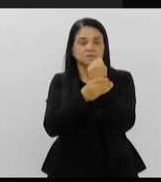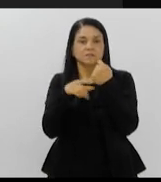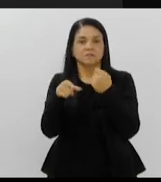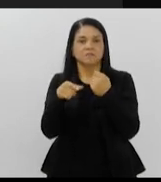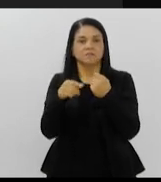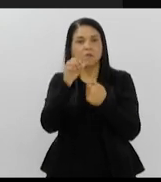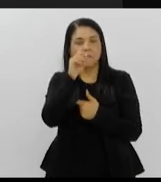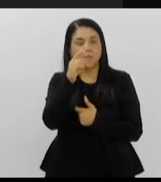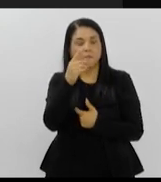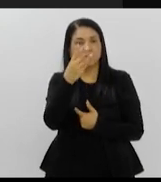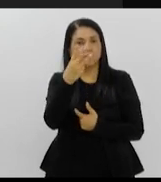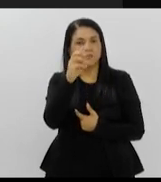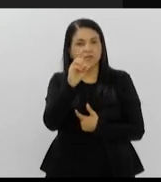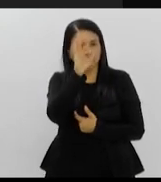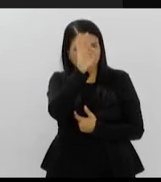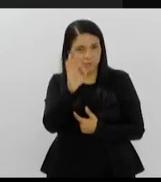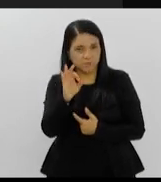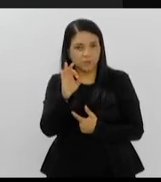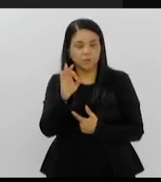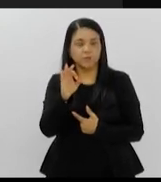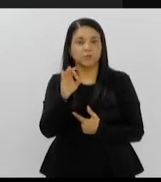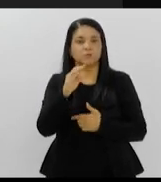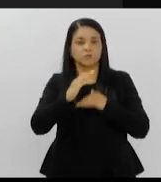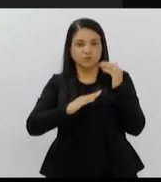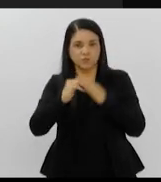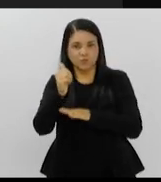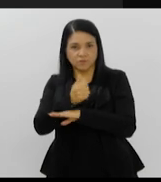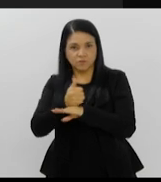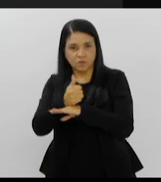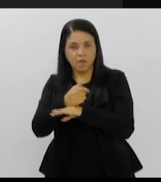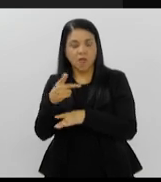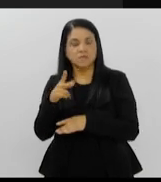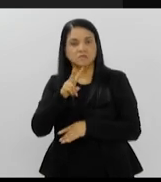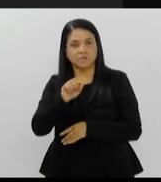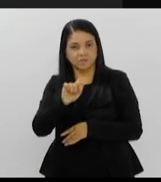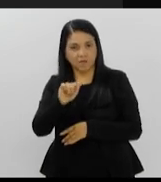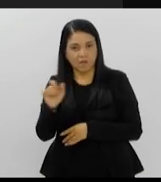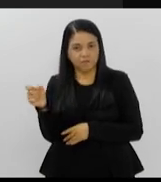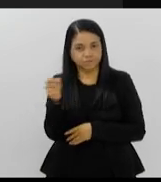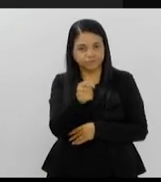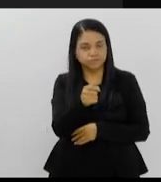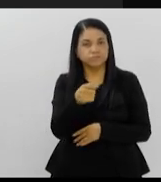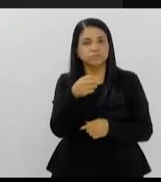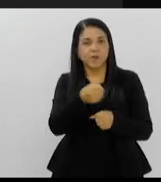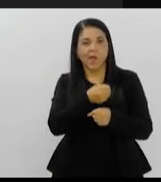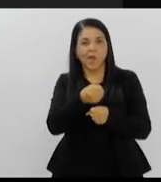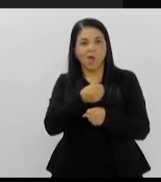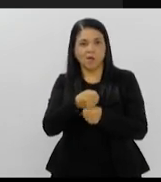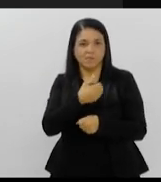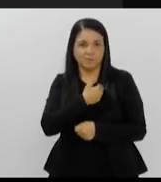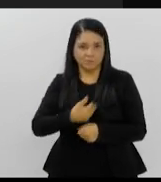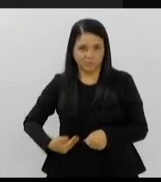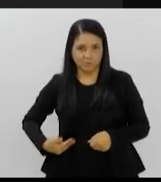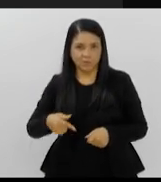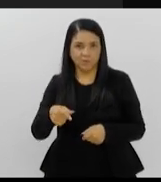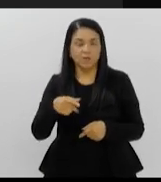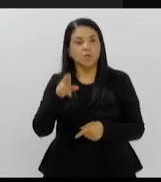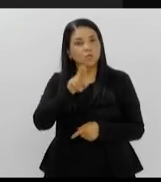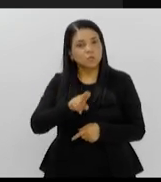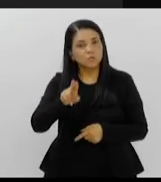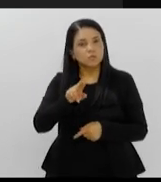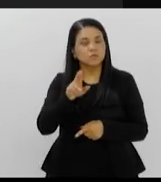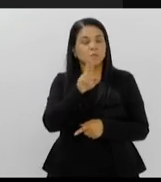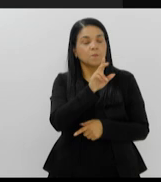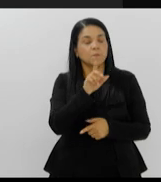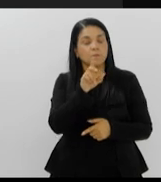porcentagem, 30% da mão de obra para fazer a parte de saneamento fosse utilizada com o pessoal